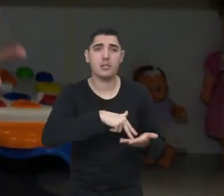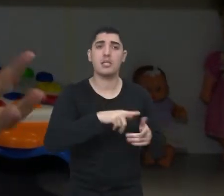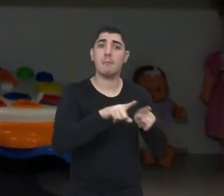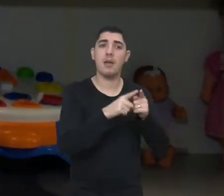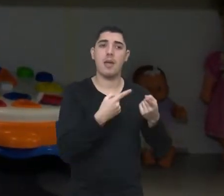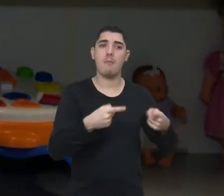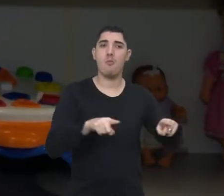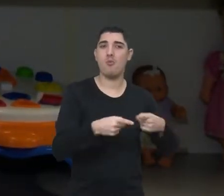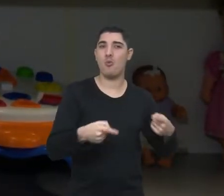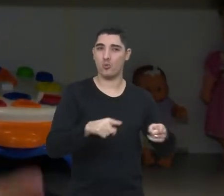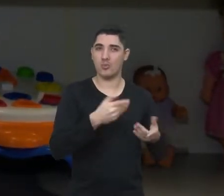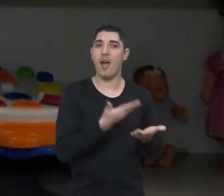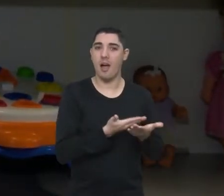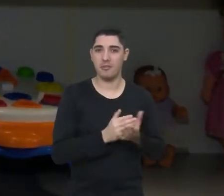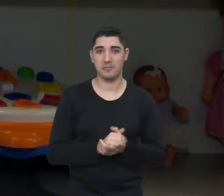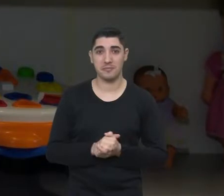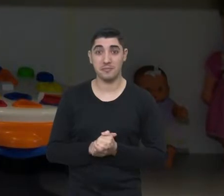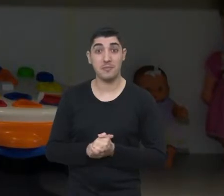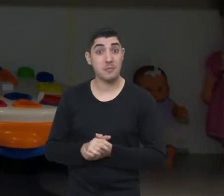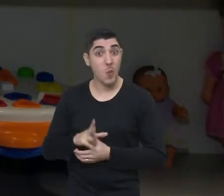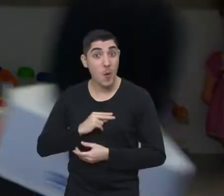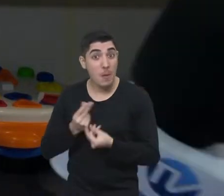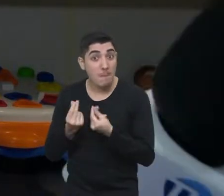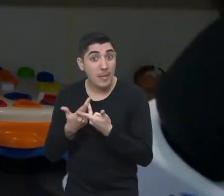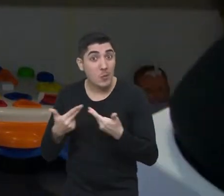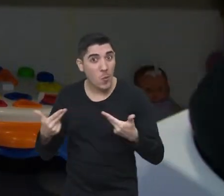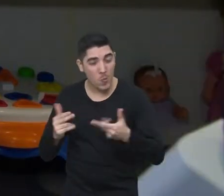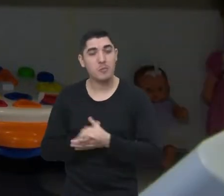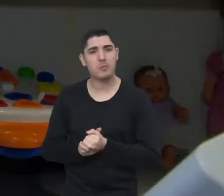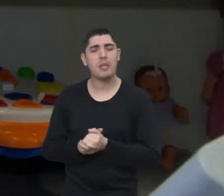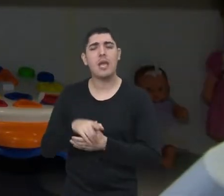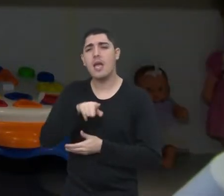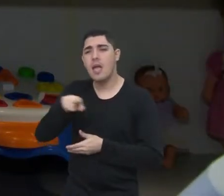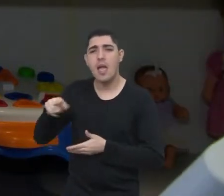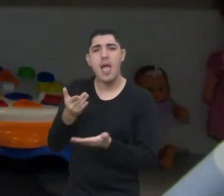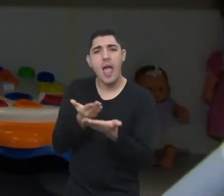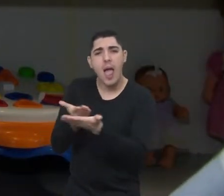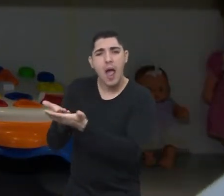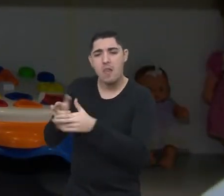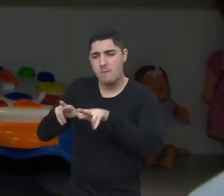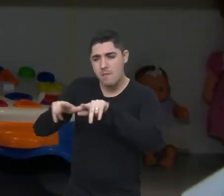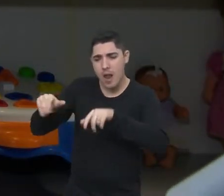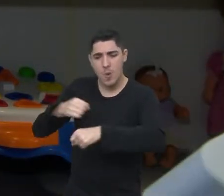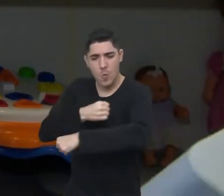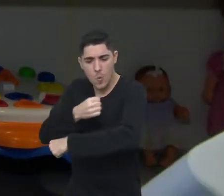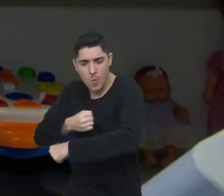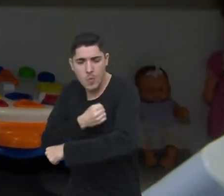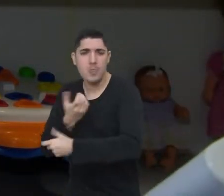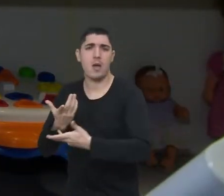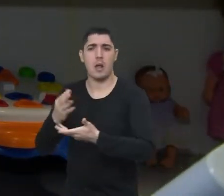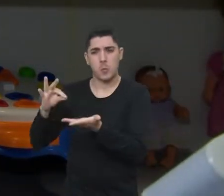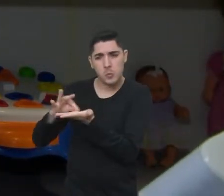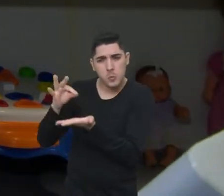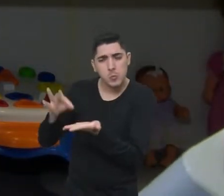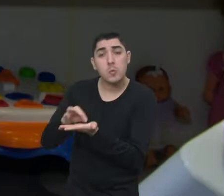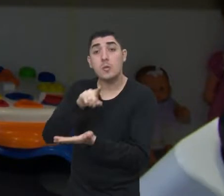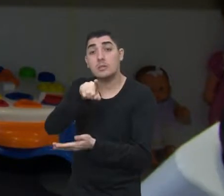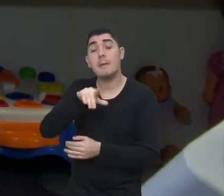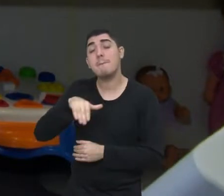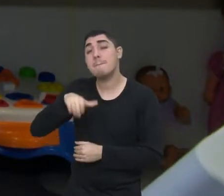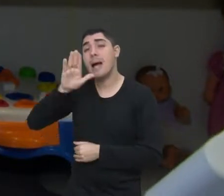da dança e aula de música. Nossa, é bastante coisa. E dessas aulas todas,